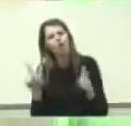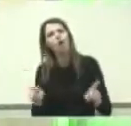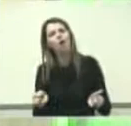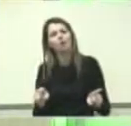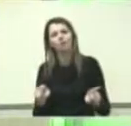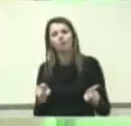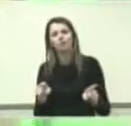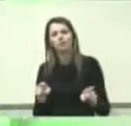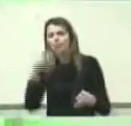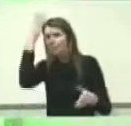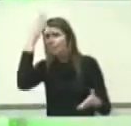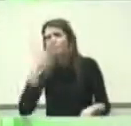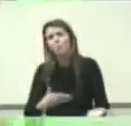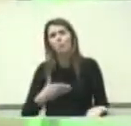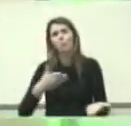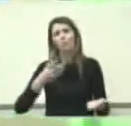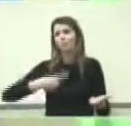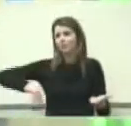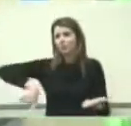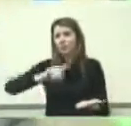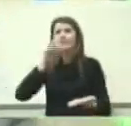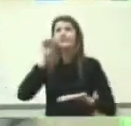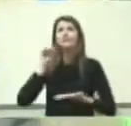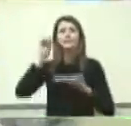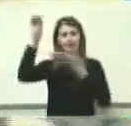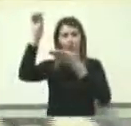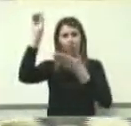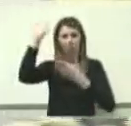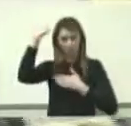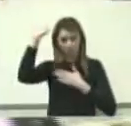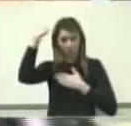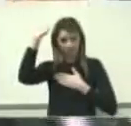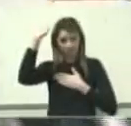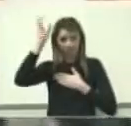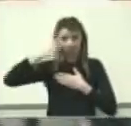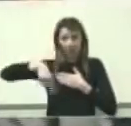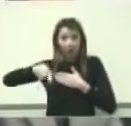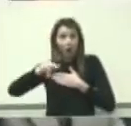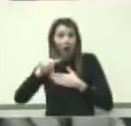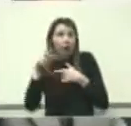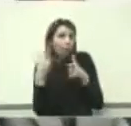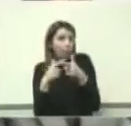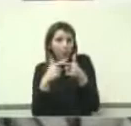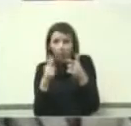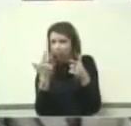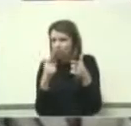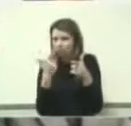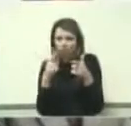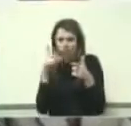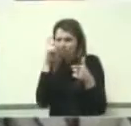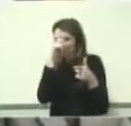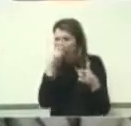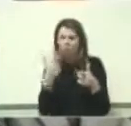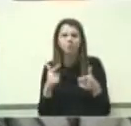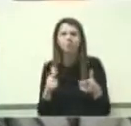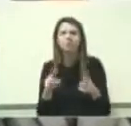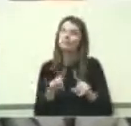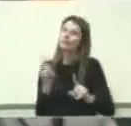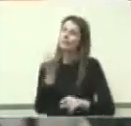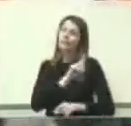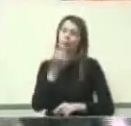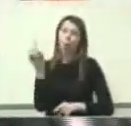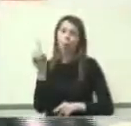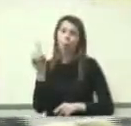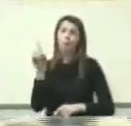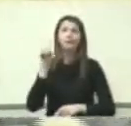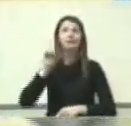Isso prova e mostra irmãos que Deus não nos prometeu livrar da Tempestade Mas ele prometeu